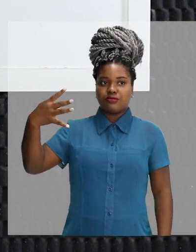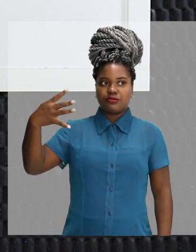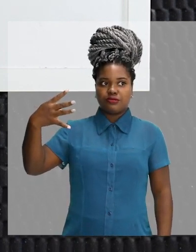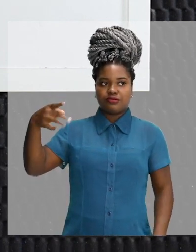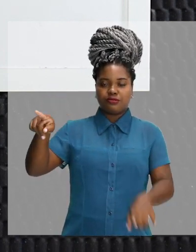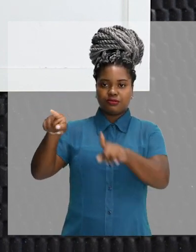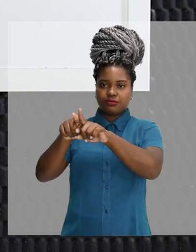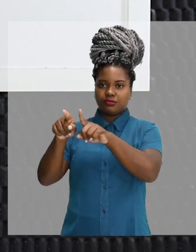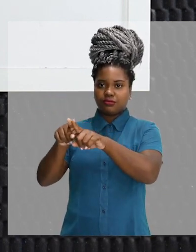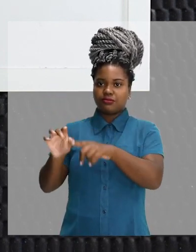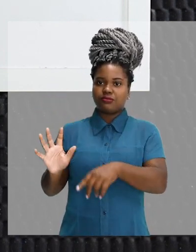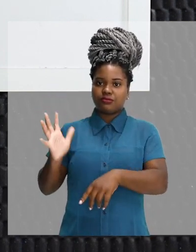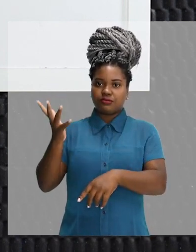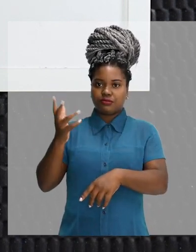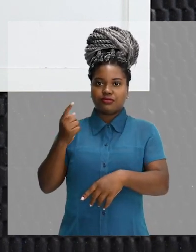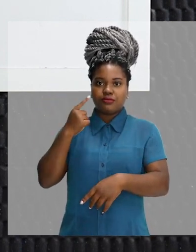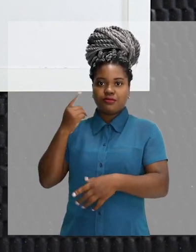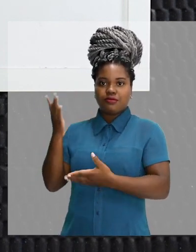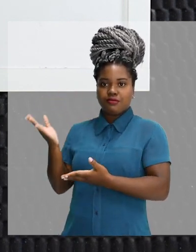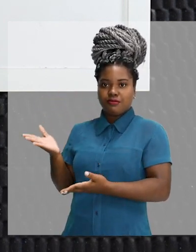a velocidade,